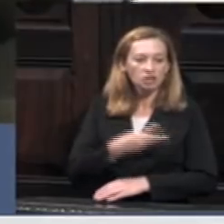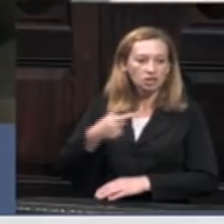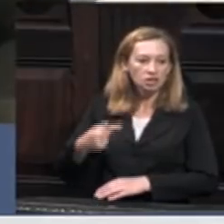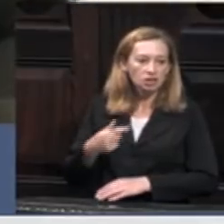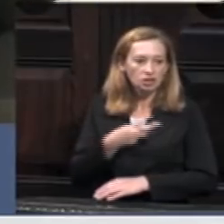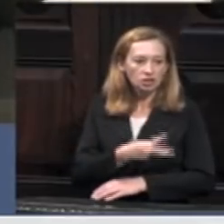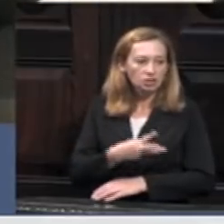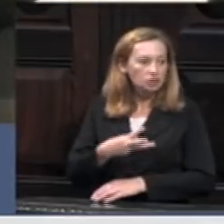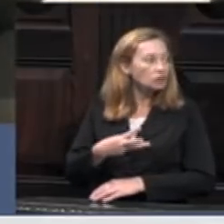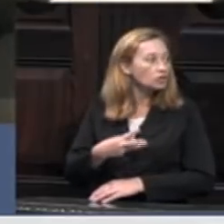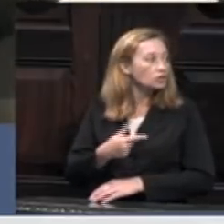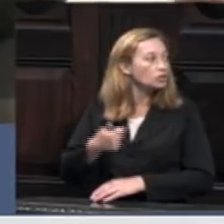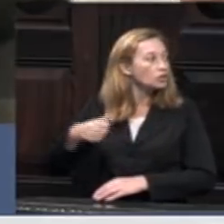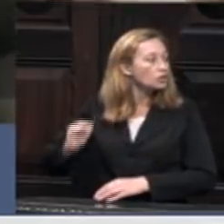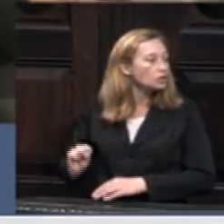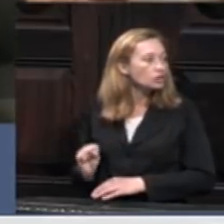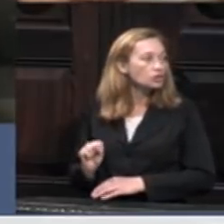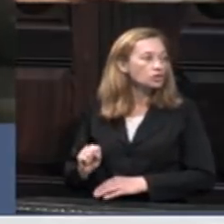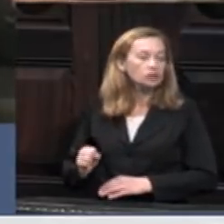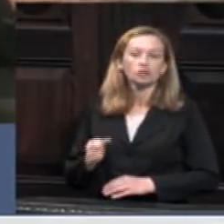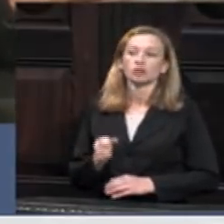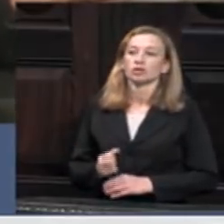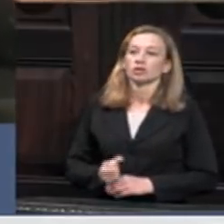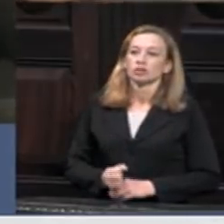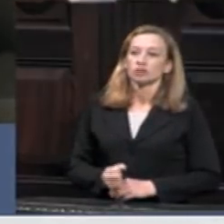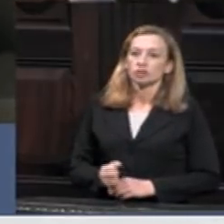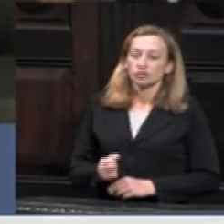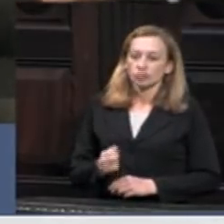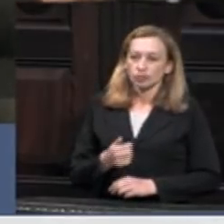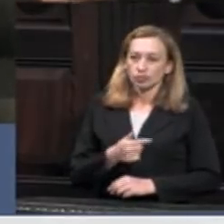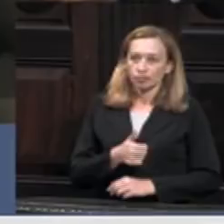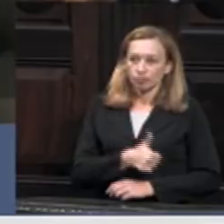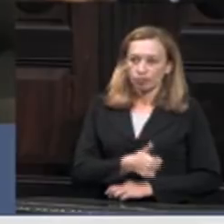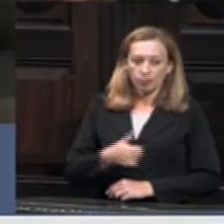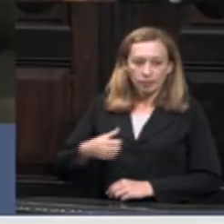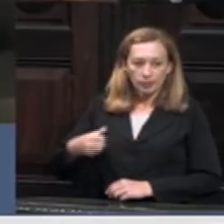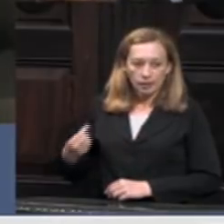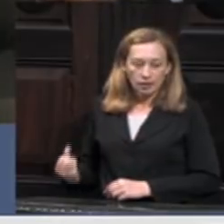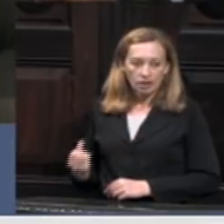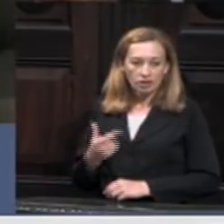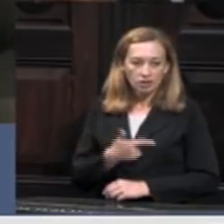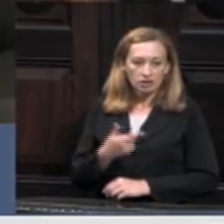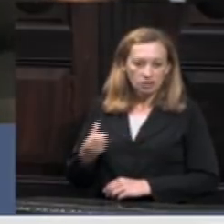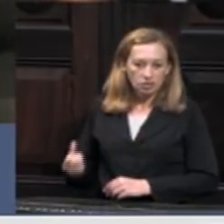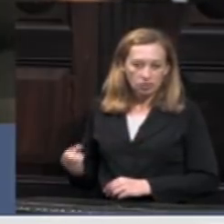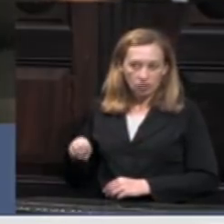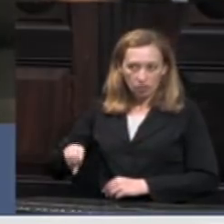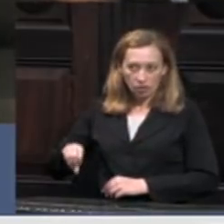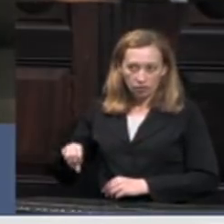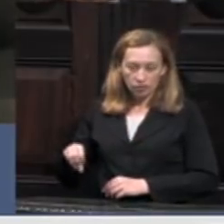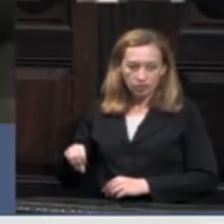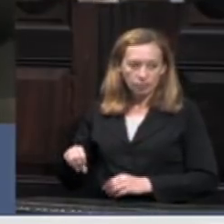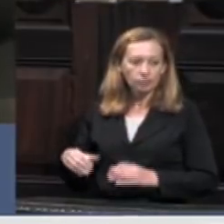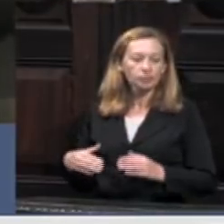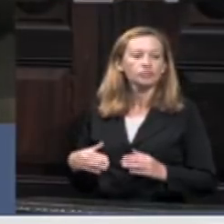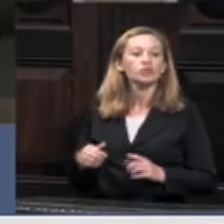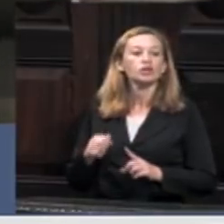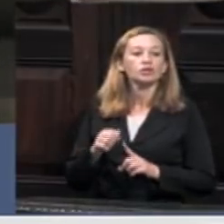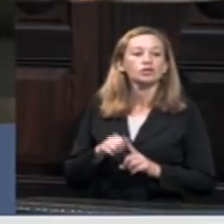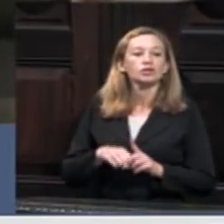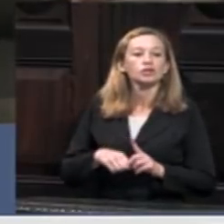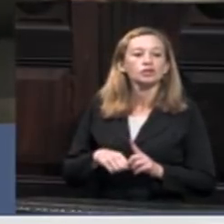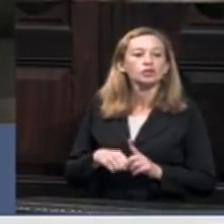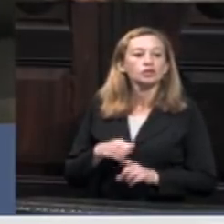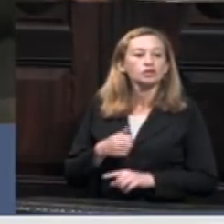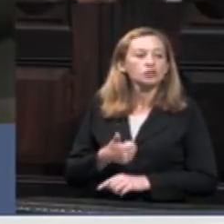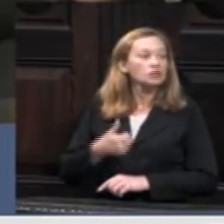sobre a revisão do Plano Plurianual 2016-19, instituído pela Lei 7.211, de 18 de janeiro de 2016. Parecer da Comissão de